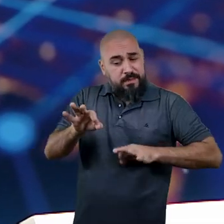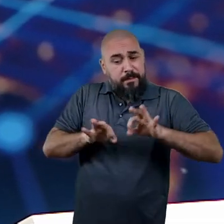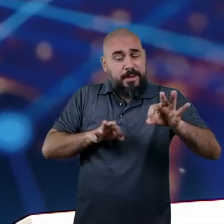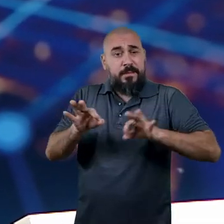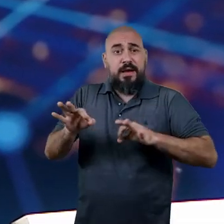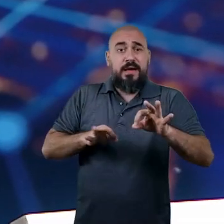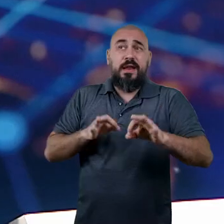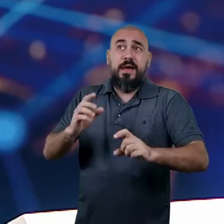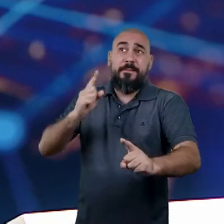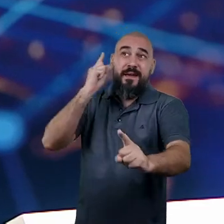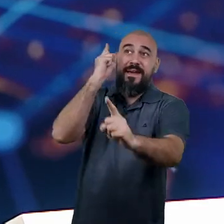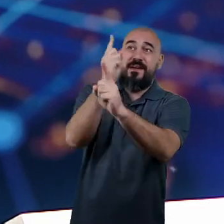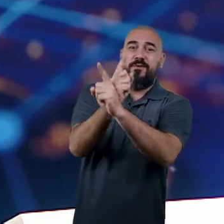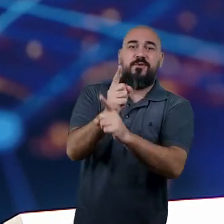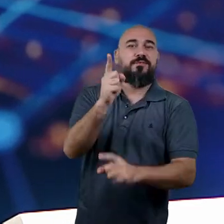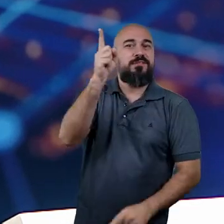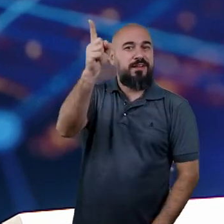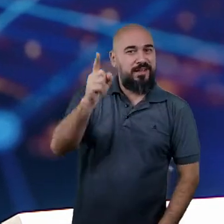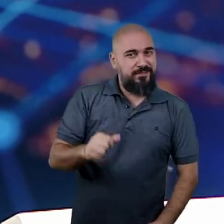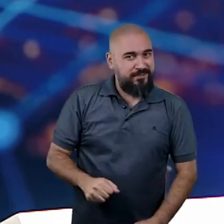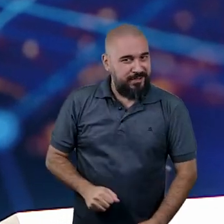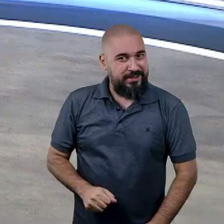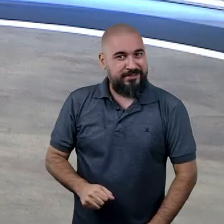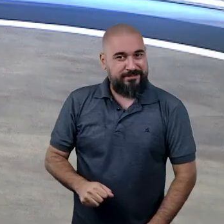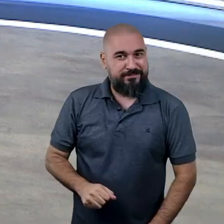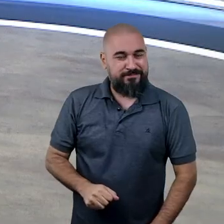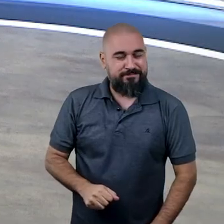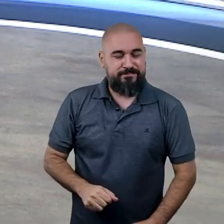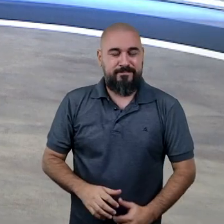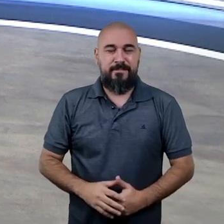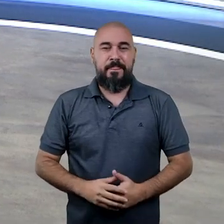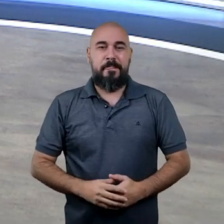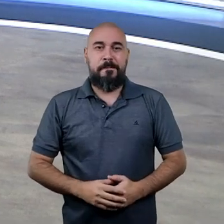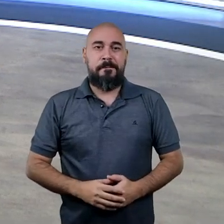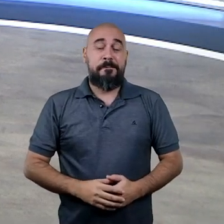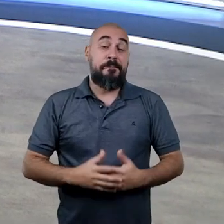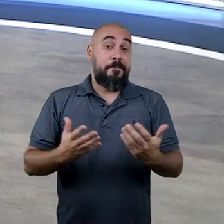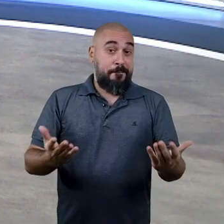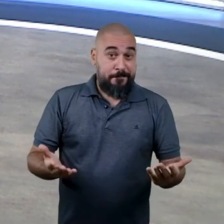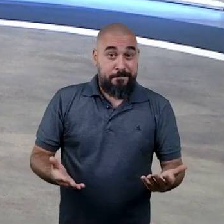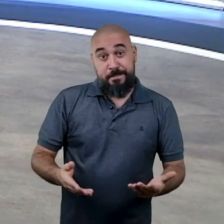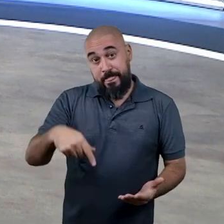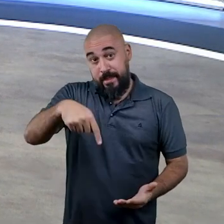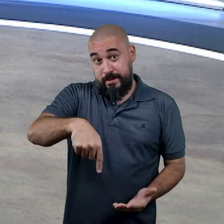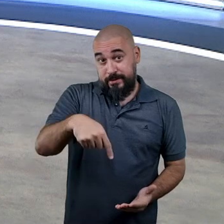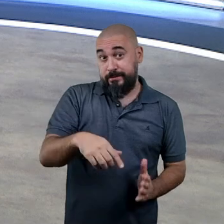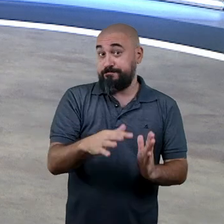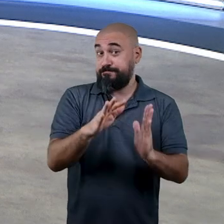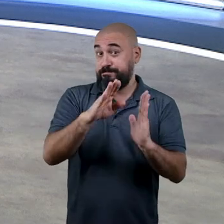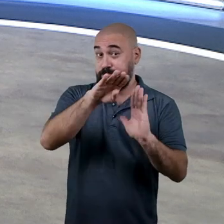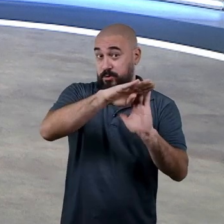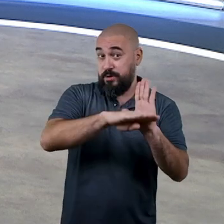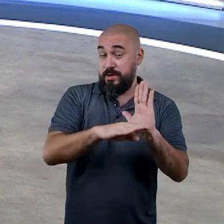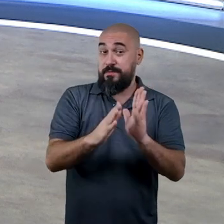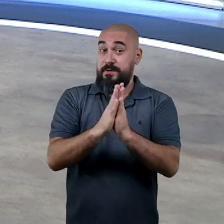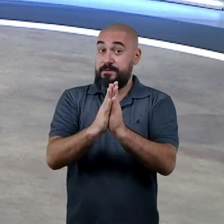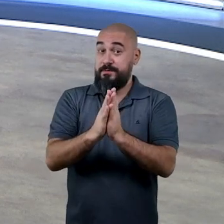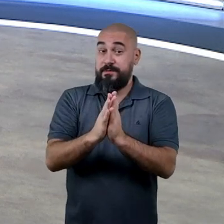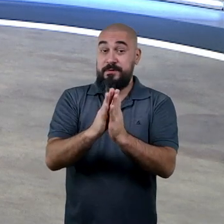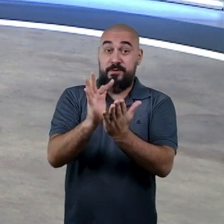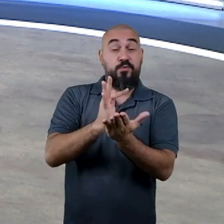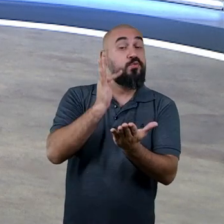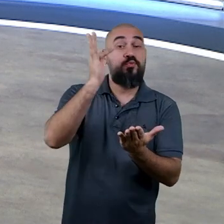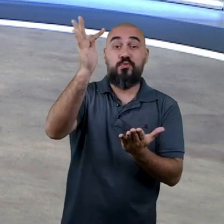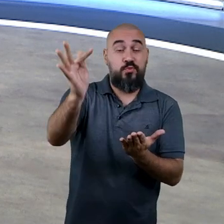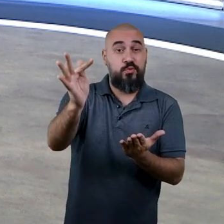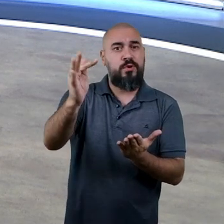para tudo aquilo que está por vir. No programa A Arena do Futuro, nós discutimos a Bíblia